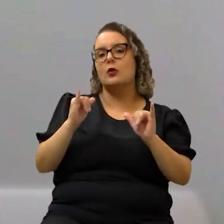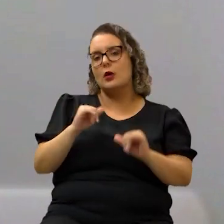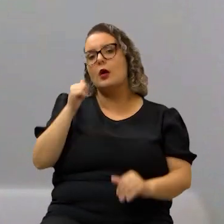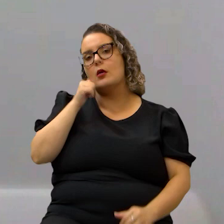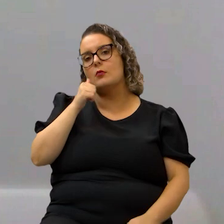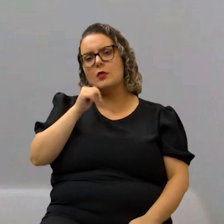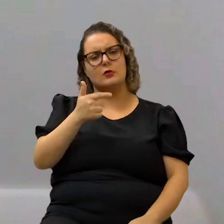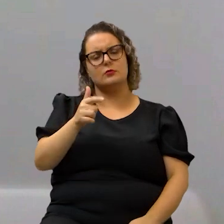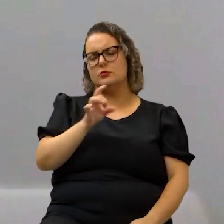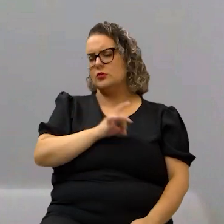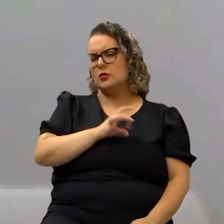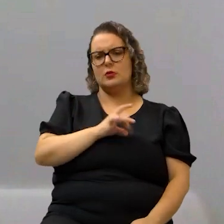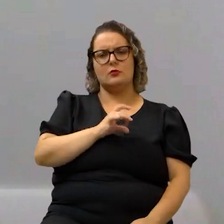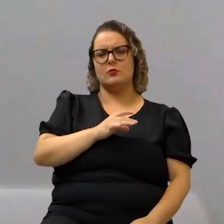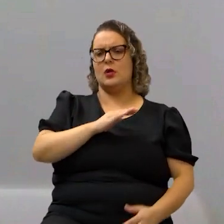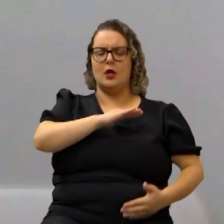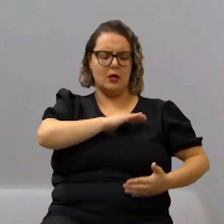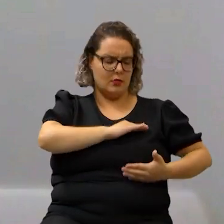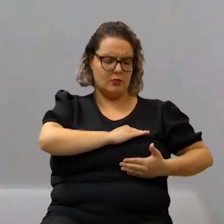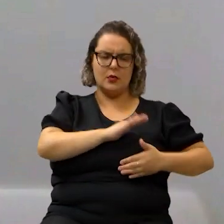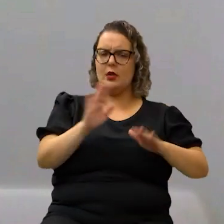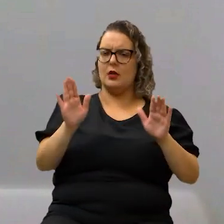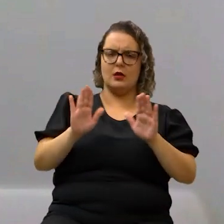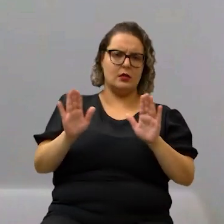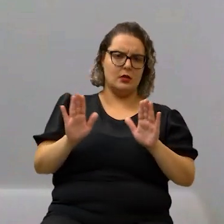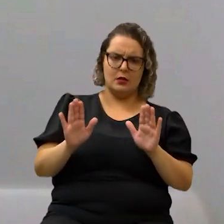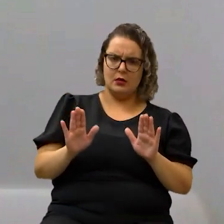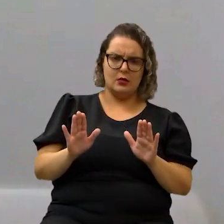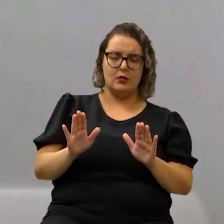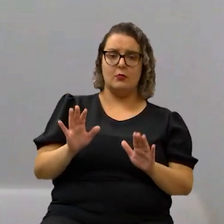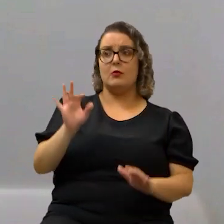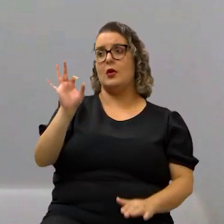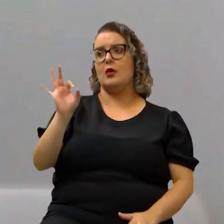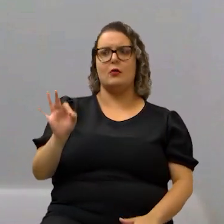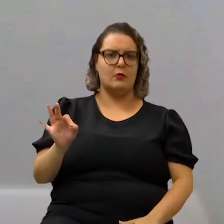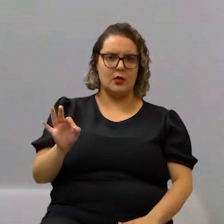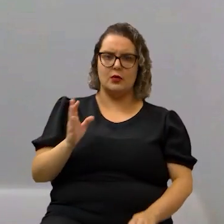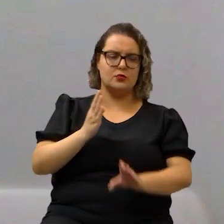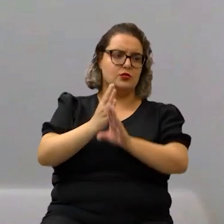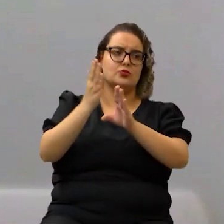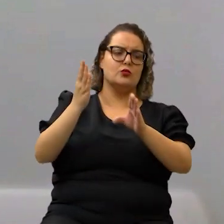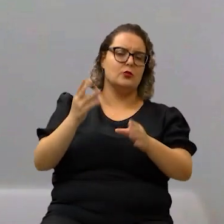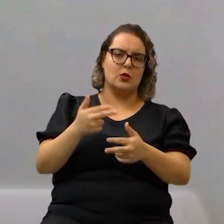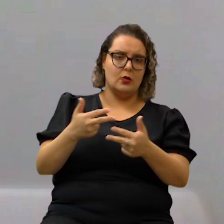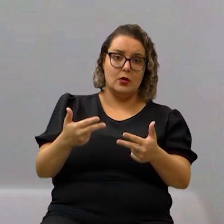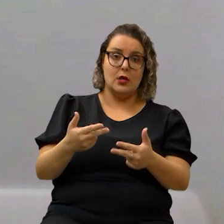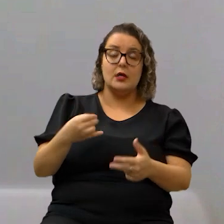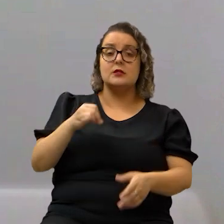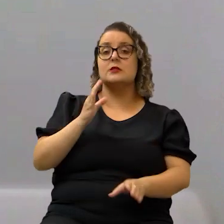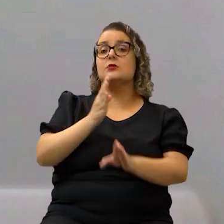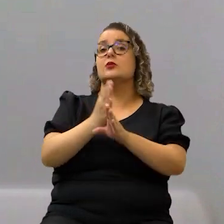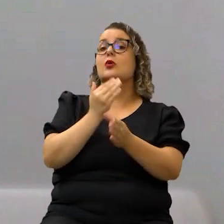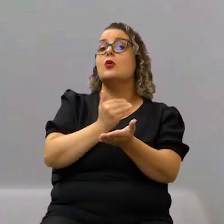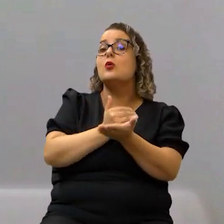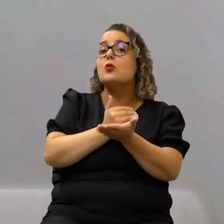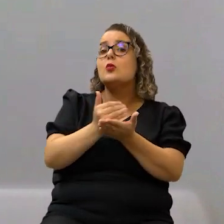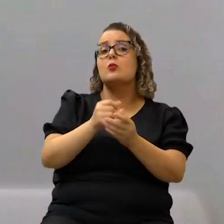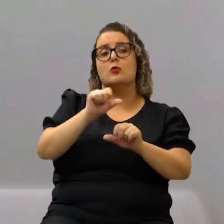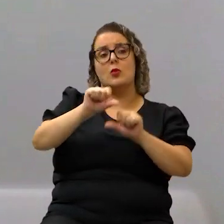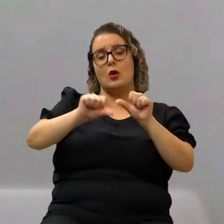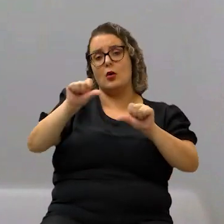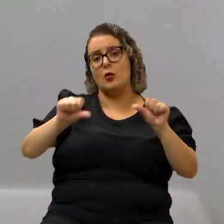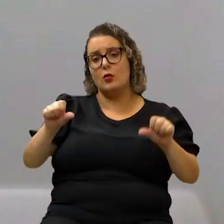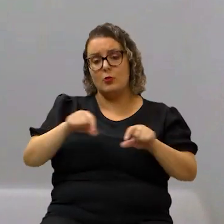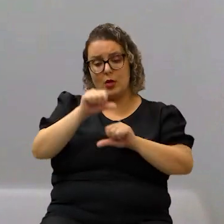aí um recado para as mulheres: não tenha medo de fazer mamografia pela chance de se descobrir alguma coisa. Se for descoberto